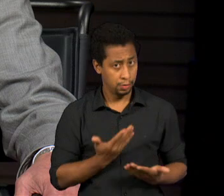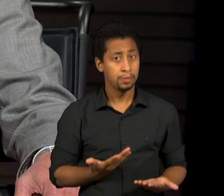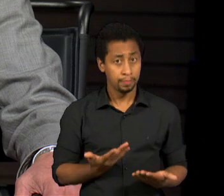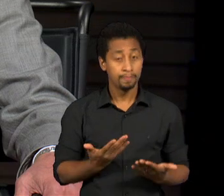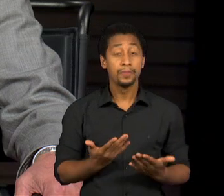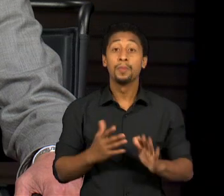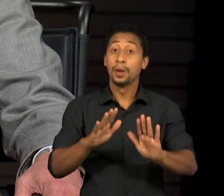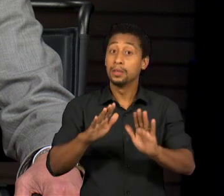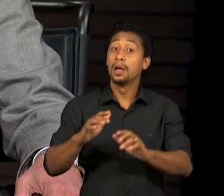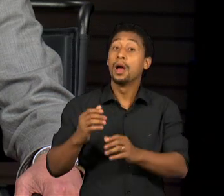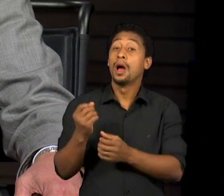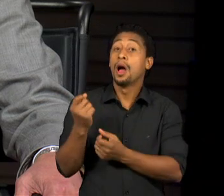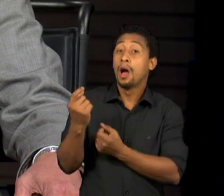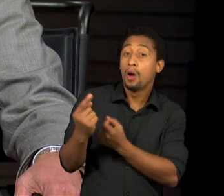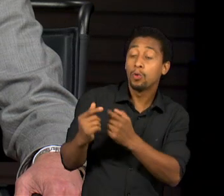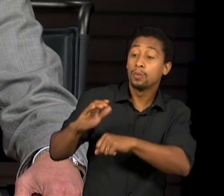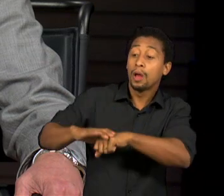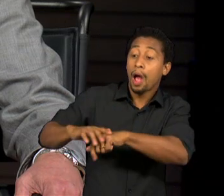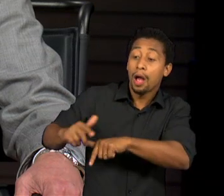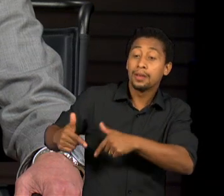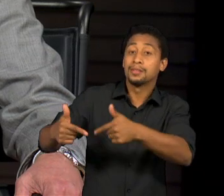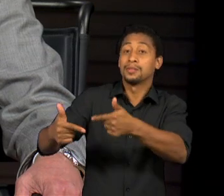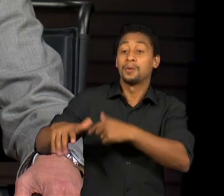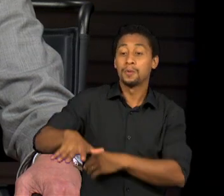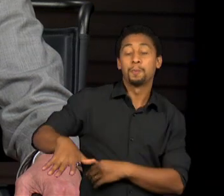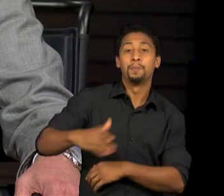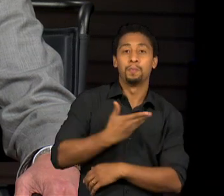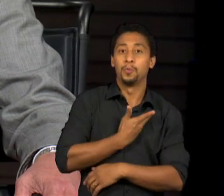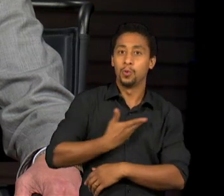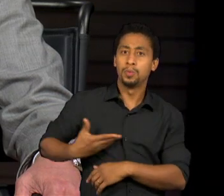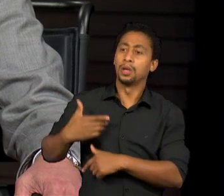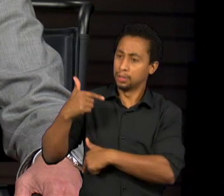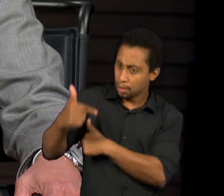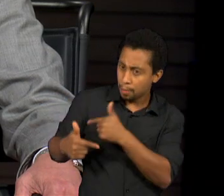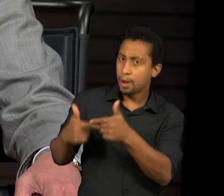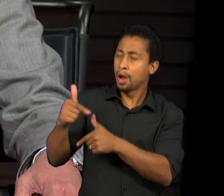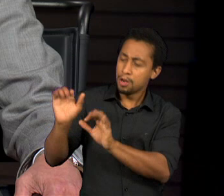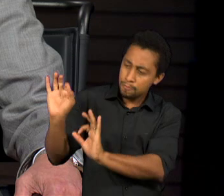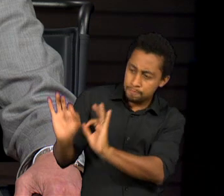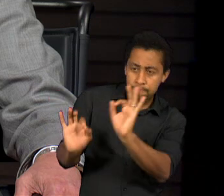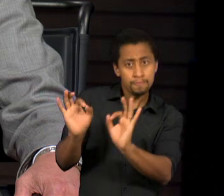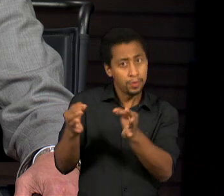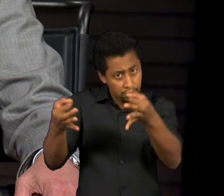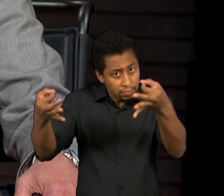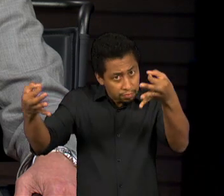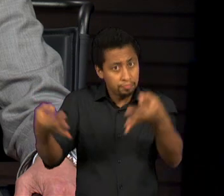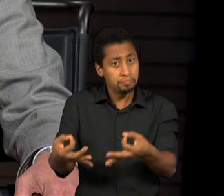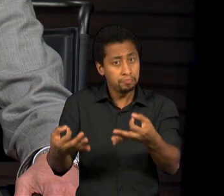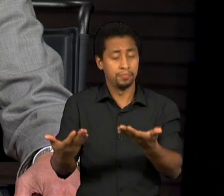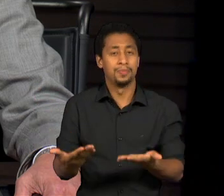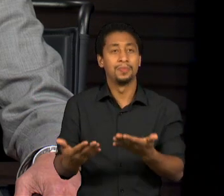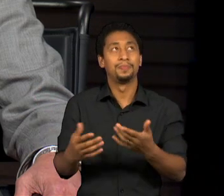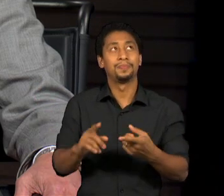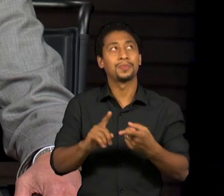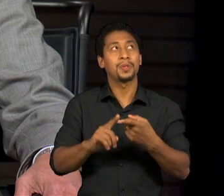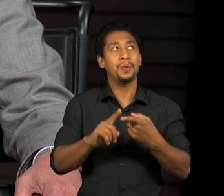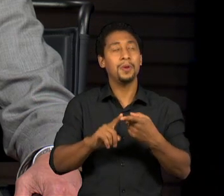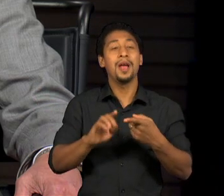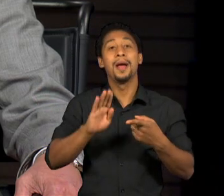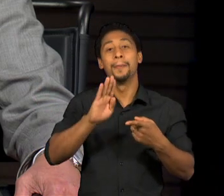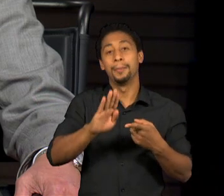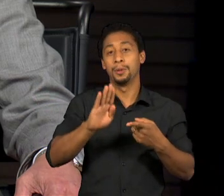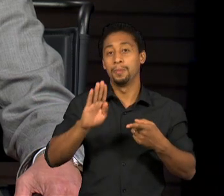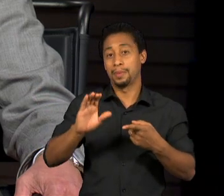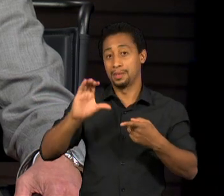pública, que trabalham nesse sentido com muita excelência. Eu cito a BBC de Londres. Na Alemanha